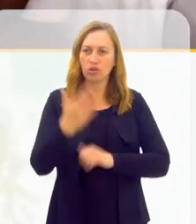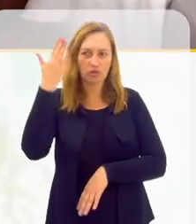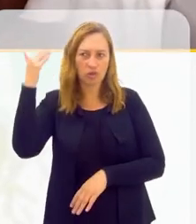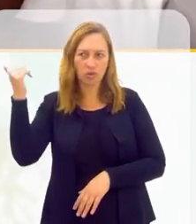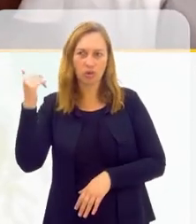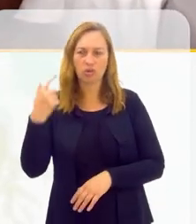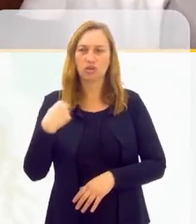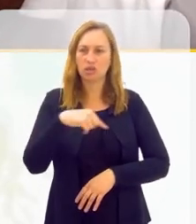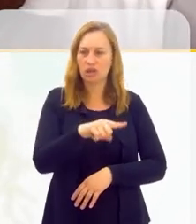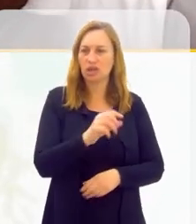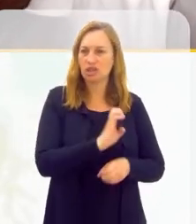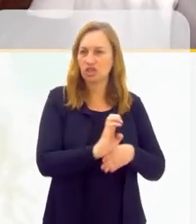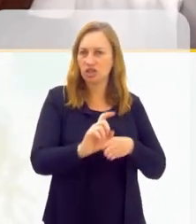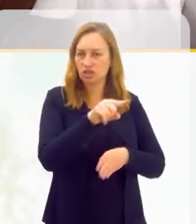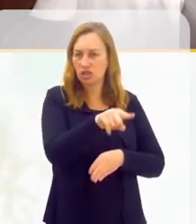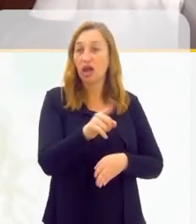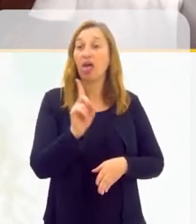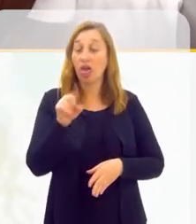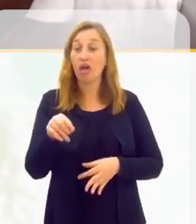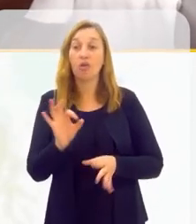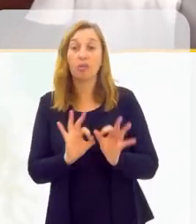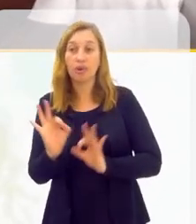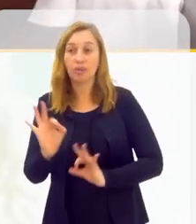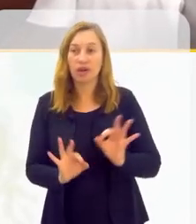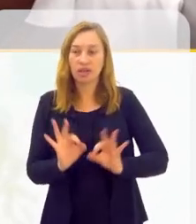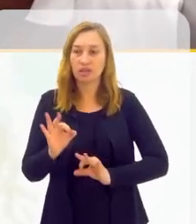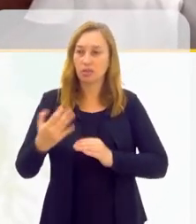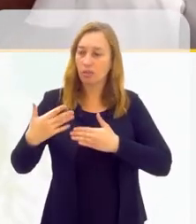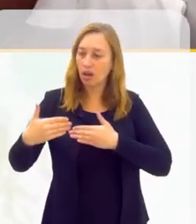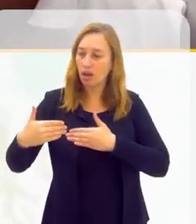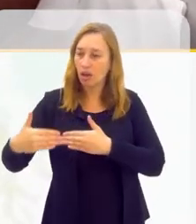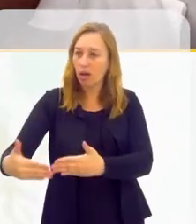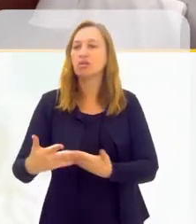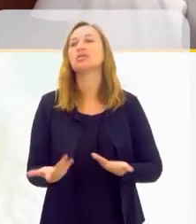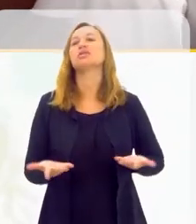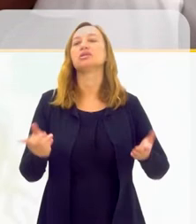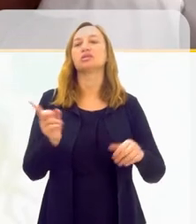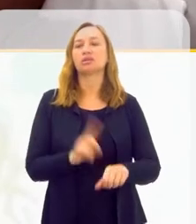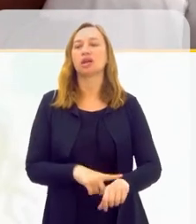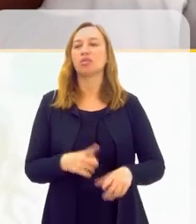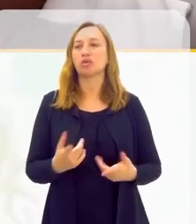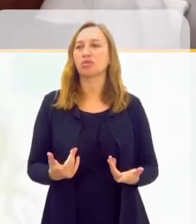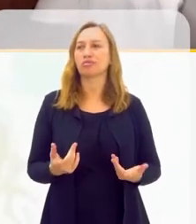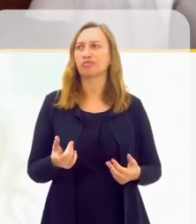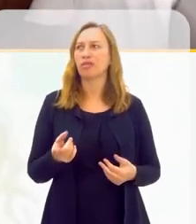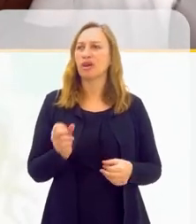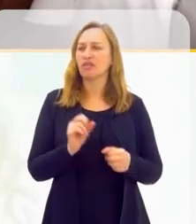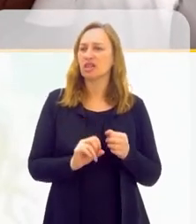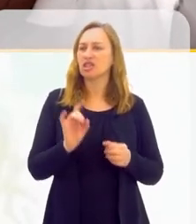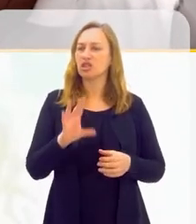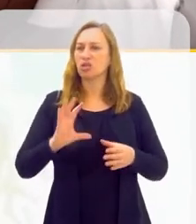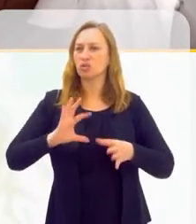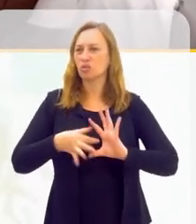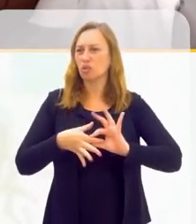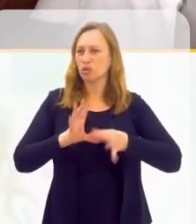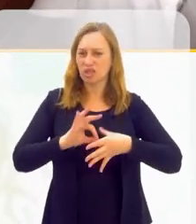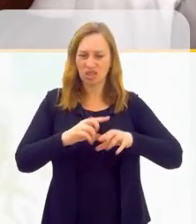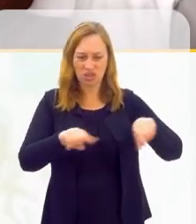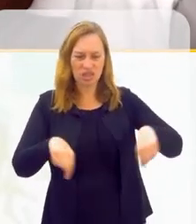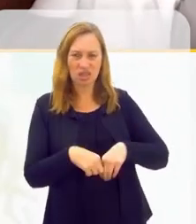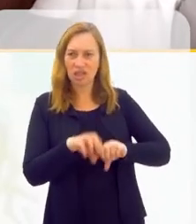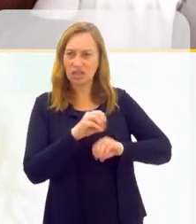secção de desporto adaptado. E, portanto, é uma preparação que vai sendo ao longo do tempo e que não pode ser feita só no contexto de sala